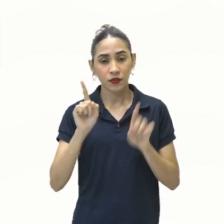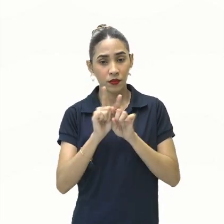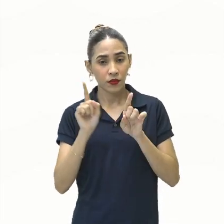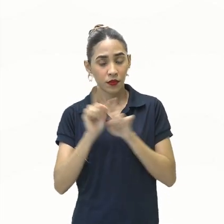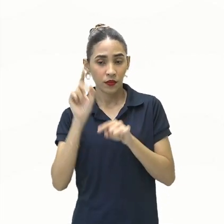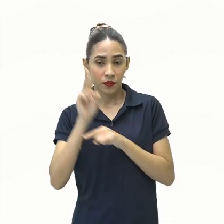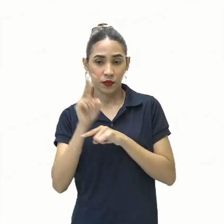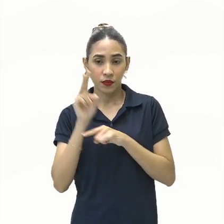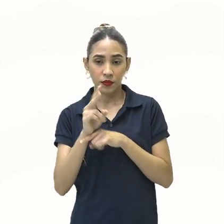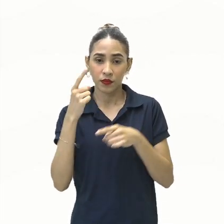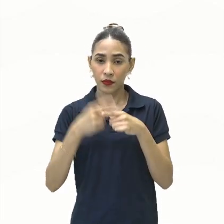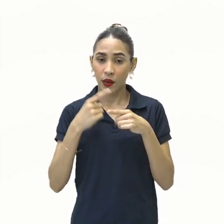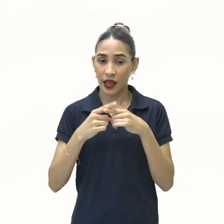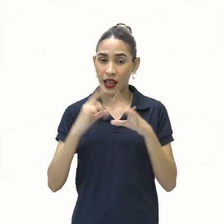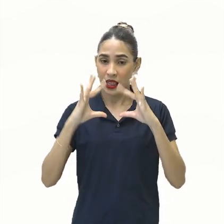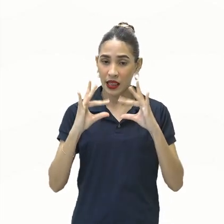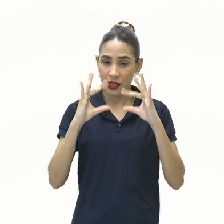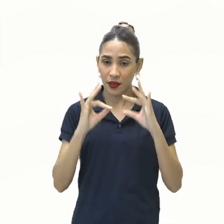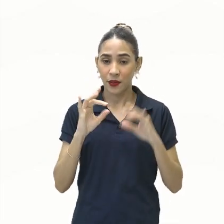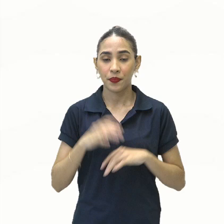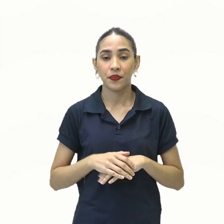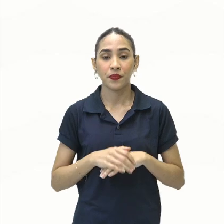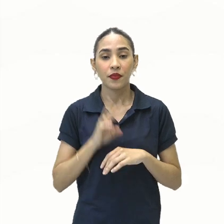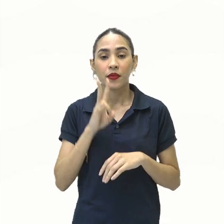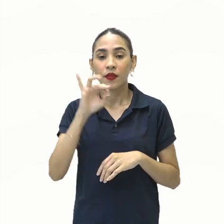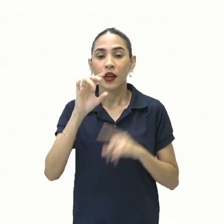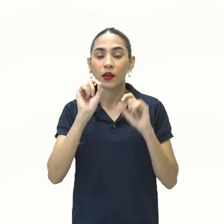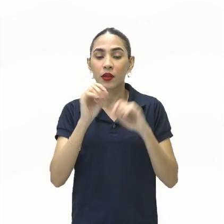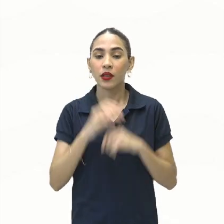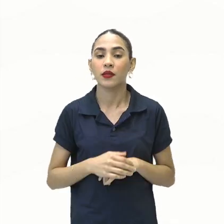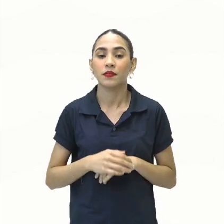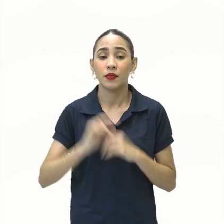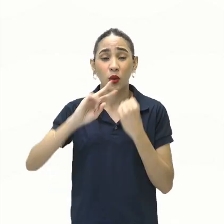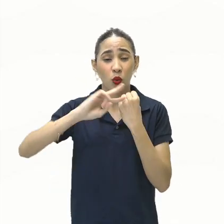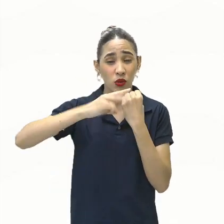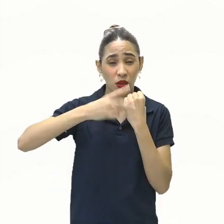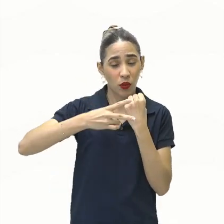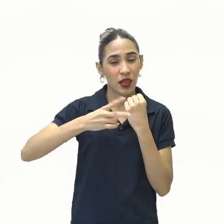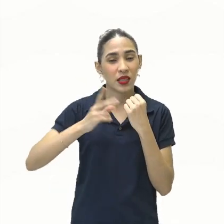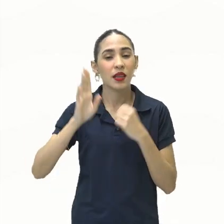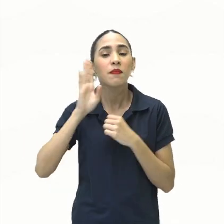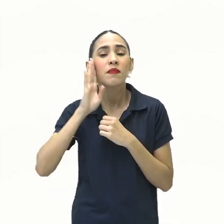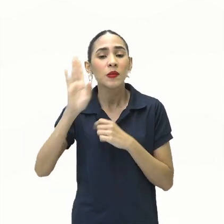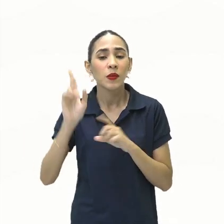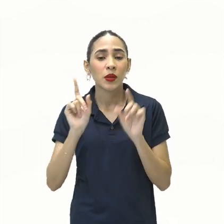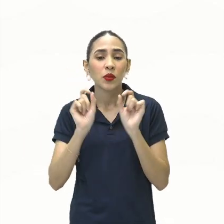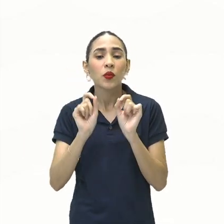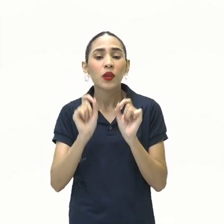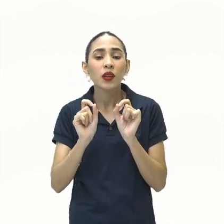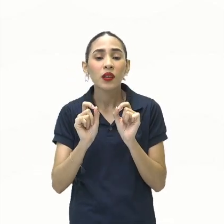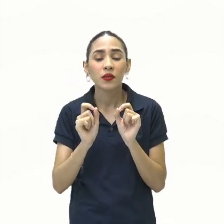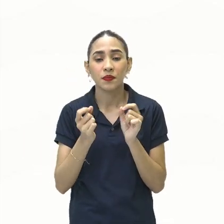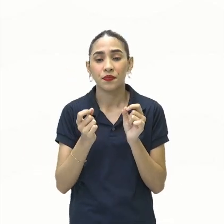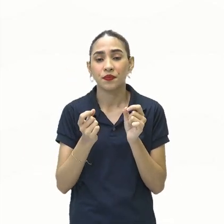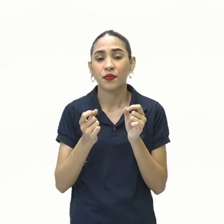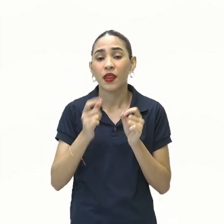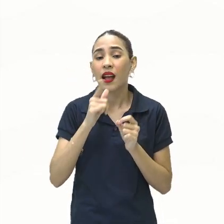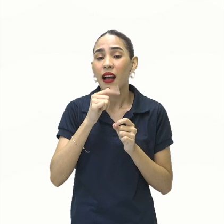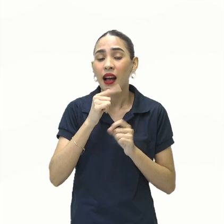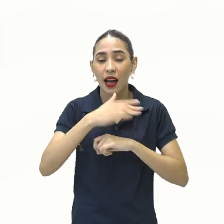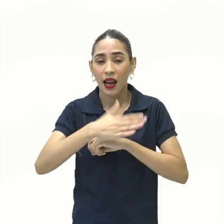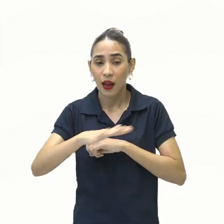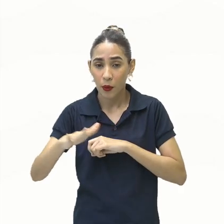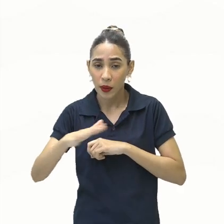cuidado, porque esse líquido aqui, ele vai contaminar, principalmente, né, vias